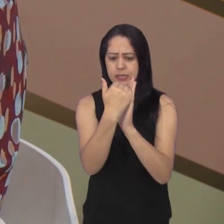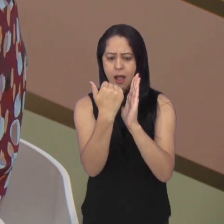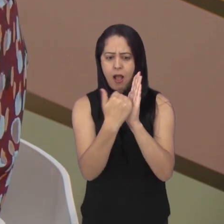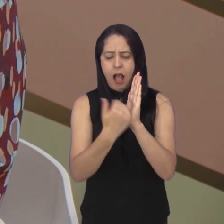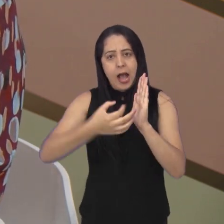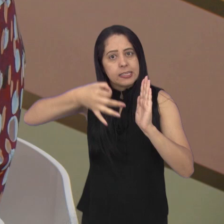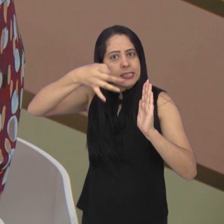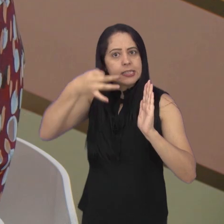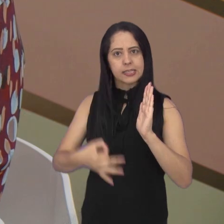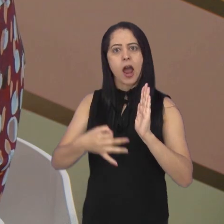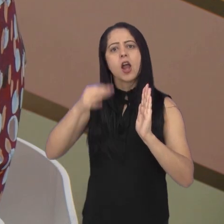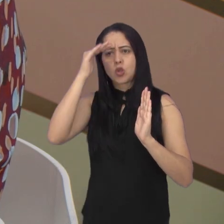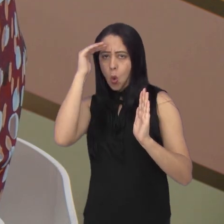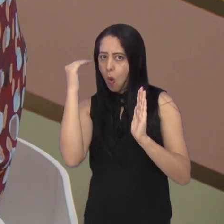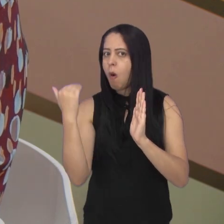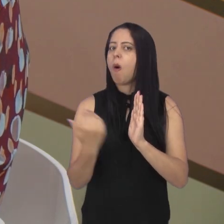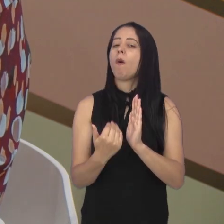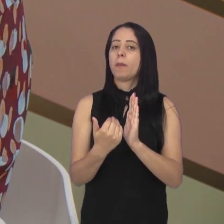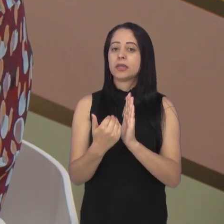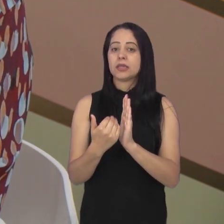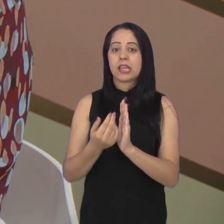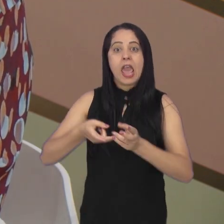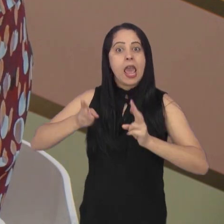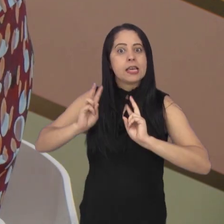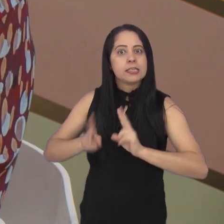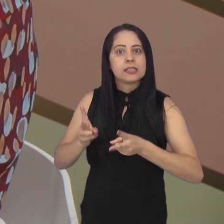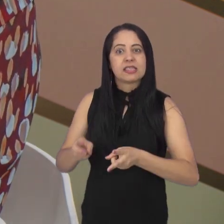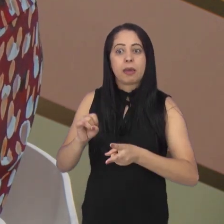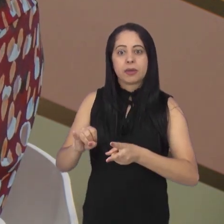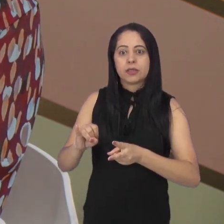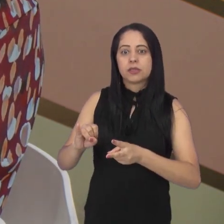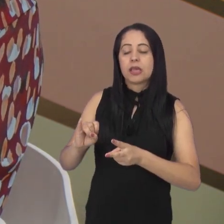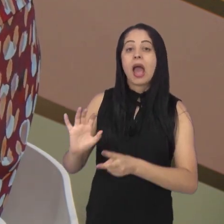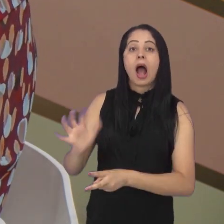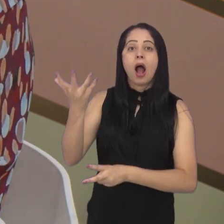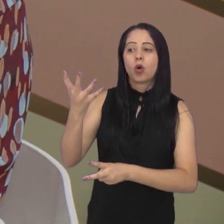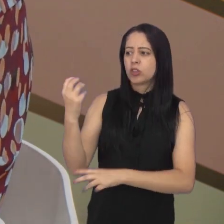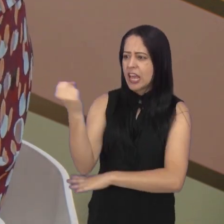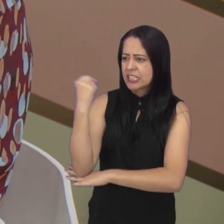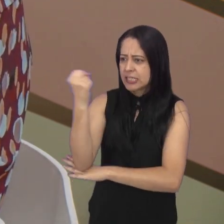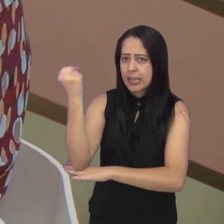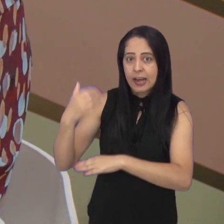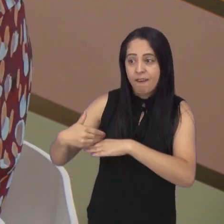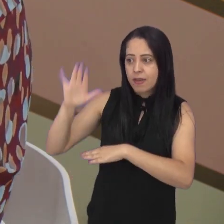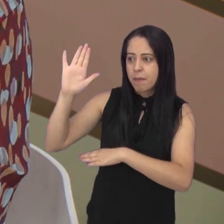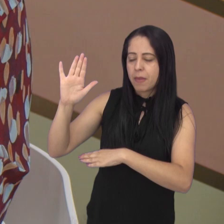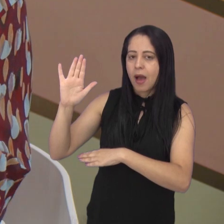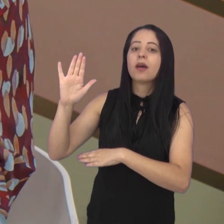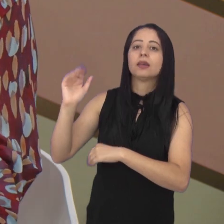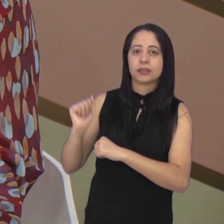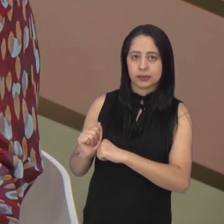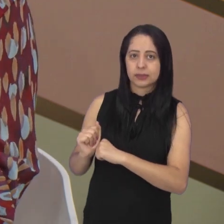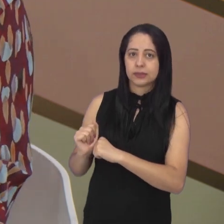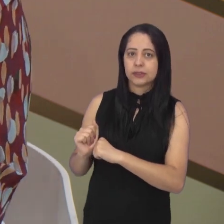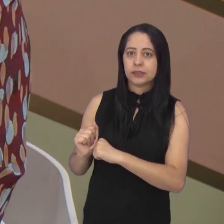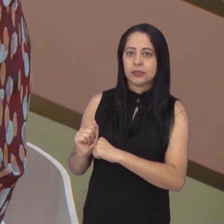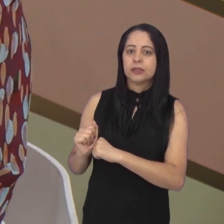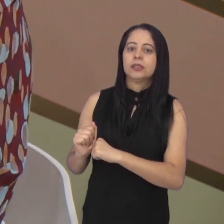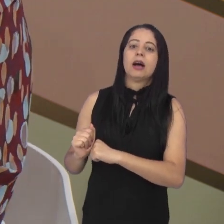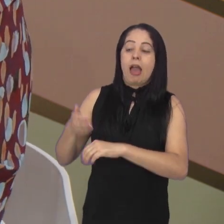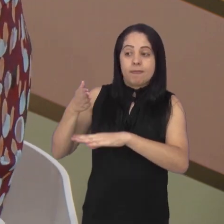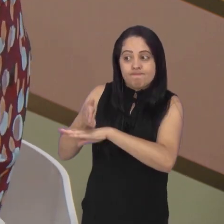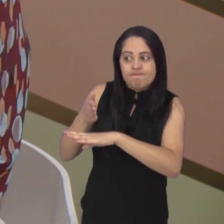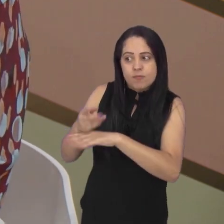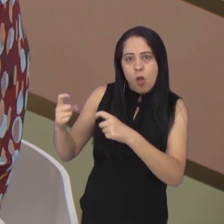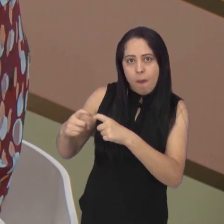ali aquele tratamento contínuo e já estar preparado, se vier uma exacerbação, o que fazer, para a gente não deixar aquele processo muito